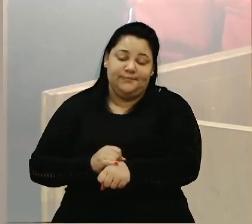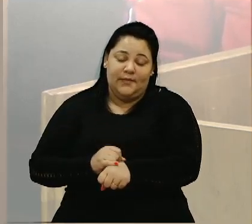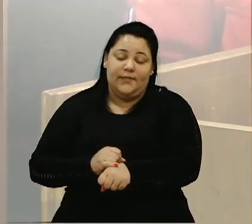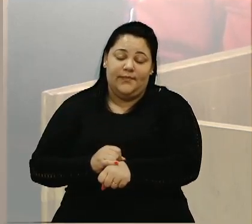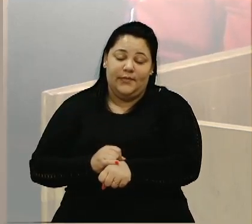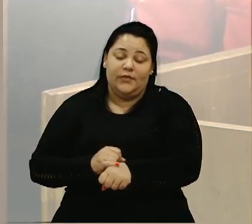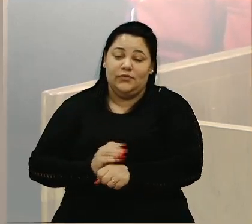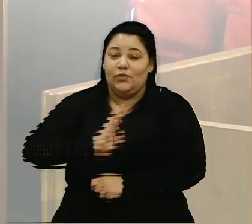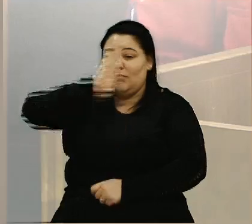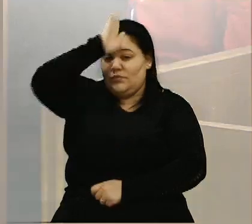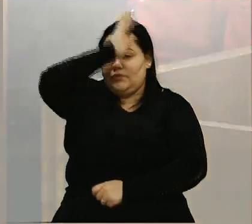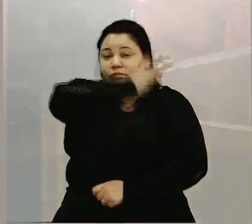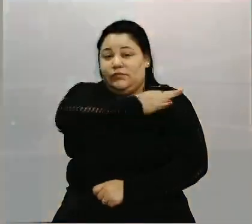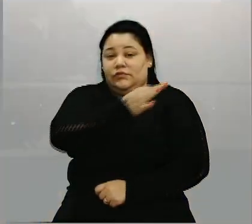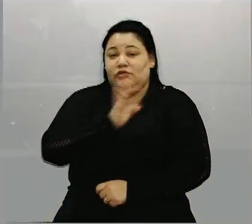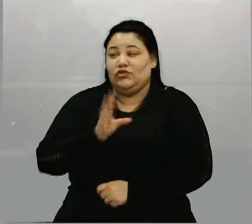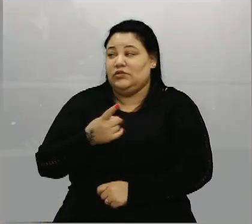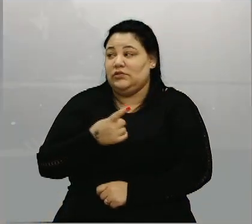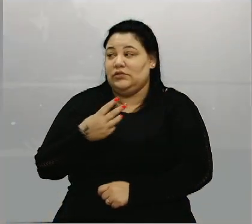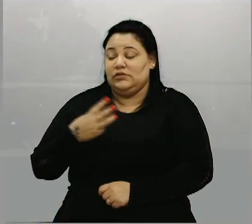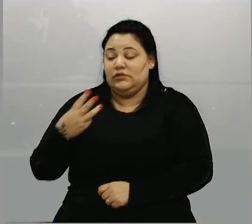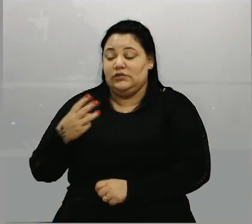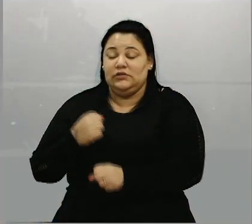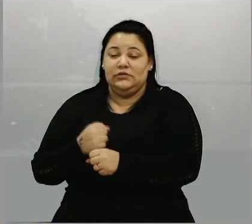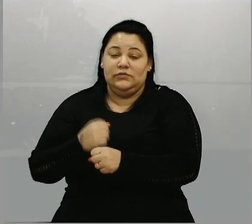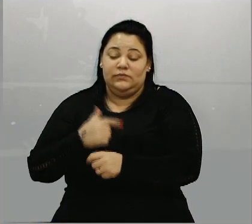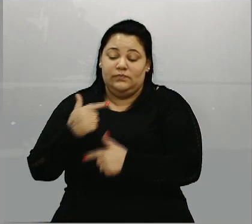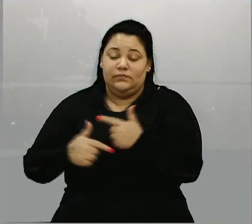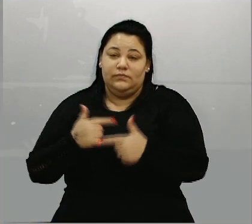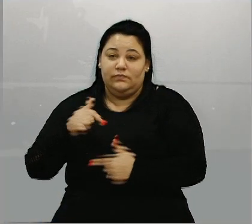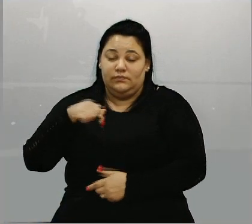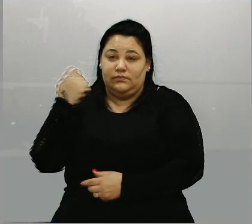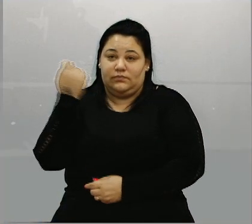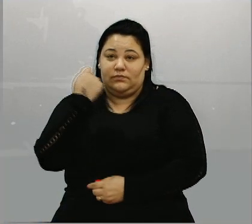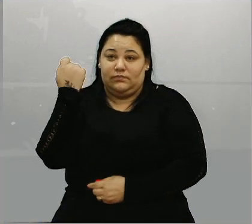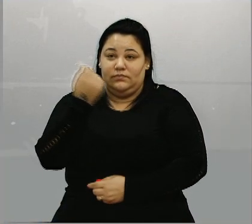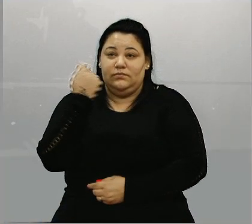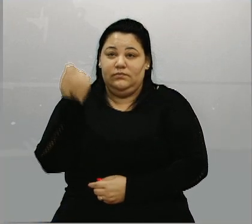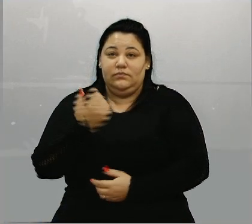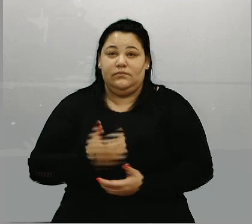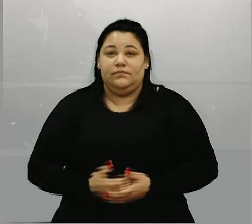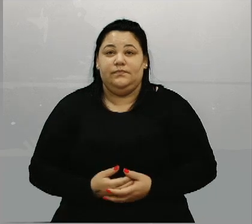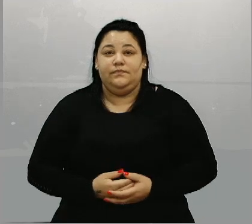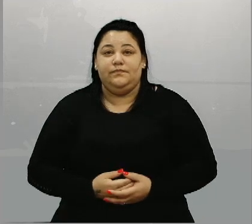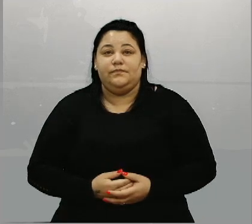há 133 anos já. E no Rio Grande do Sul, há